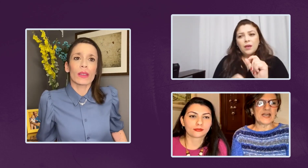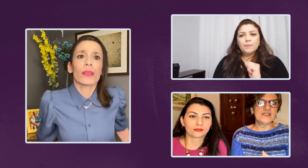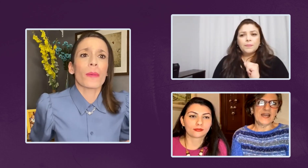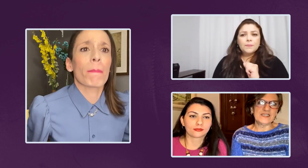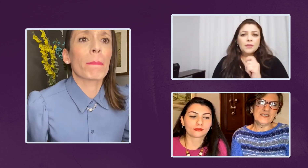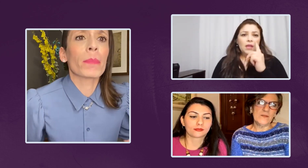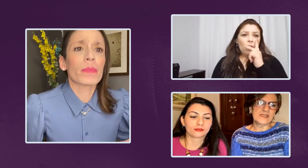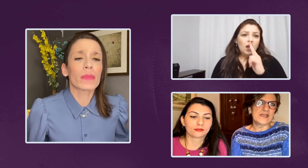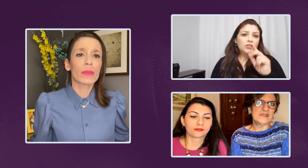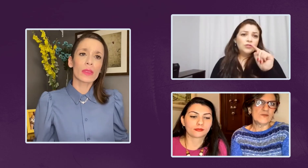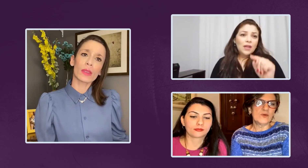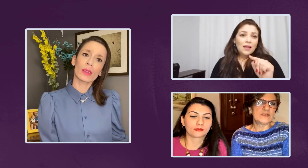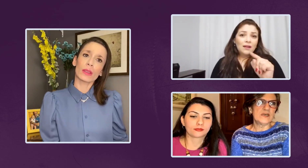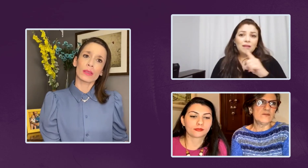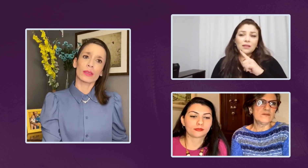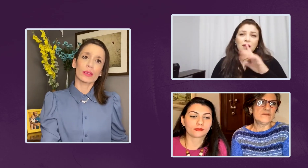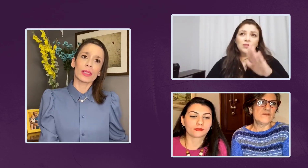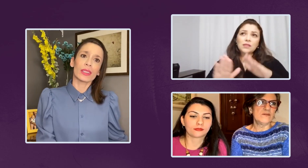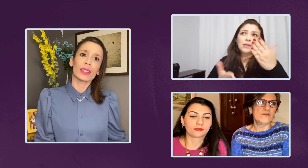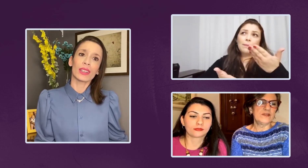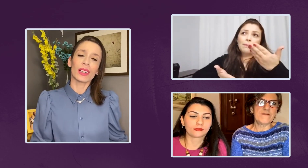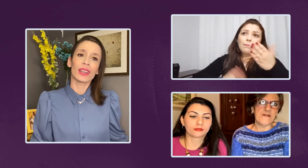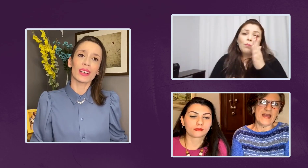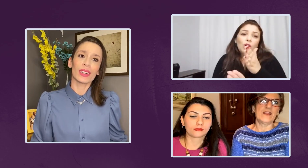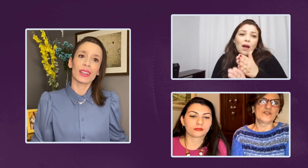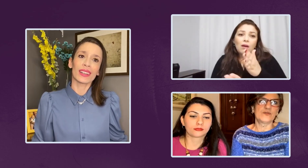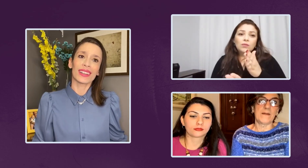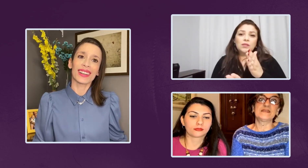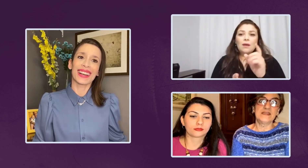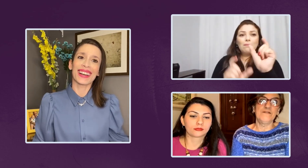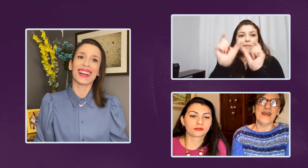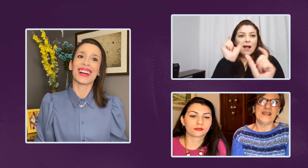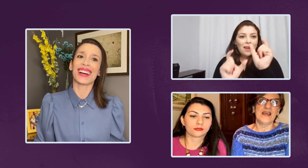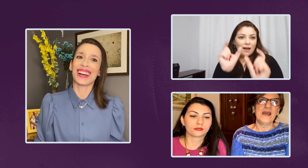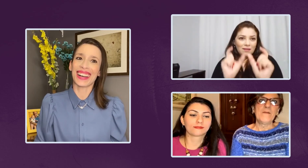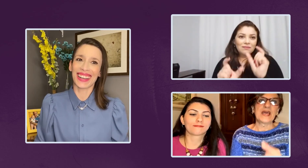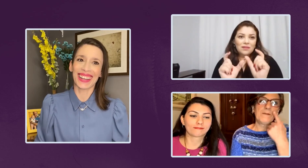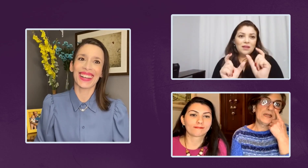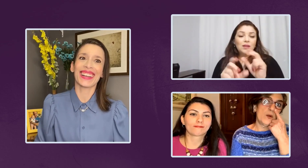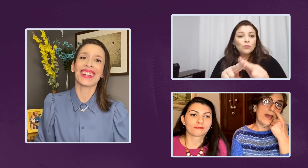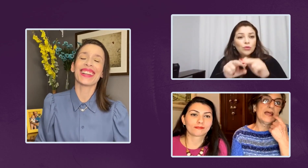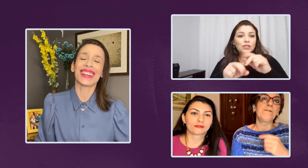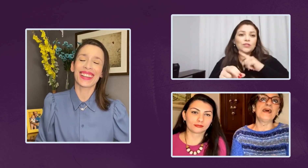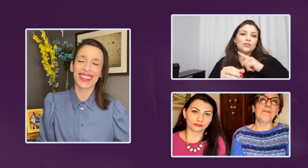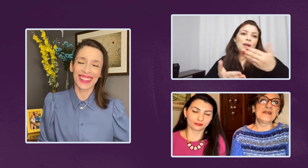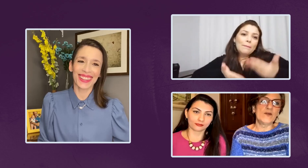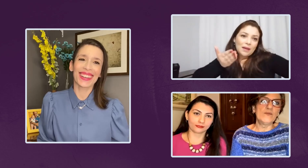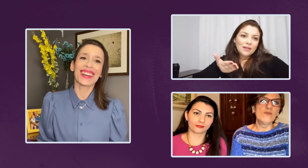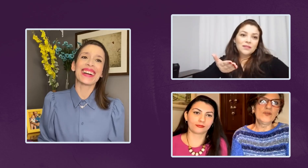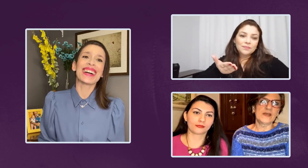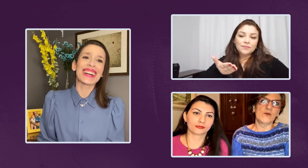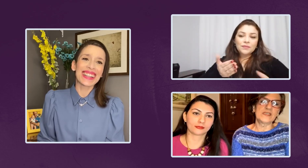perda. A gente acha assim, não, mas a criança com 2 anos não interfere ela não escutar, mas interfere. Ela